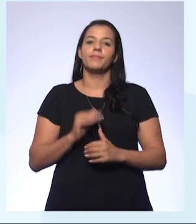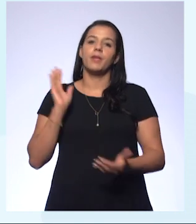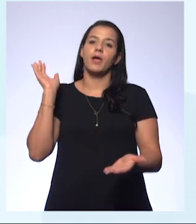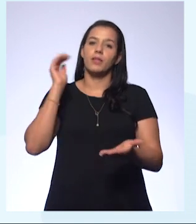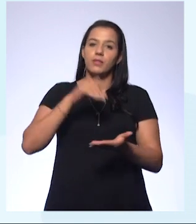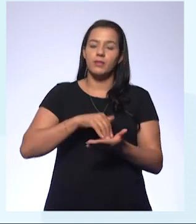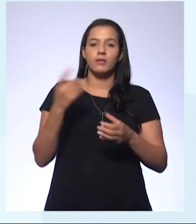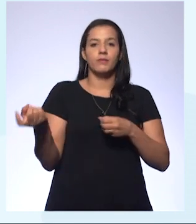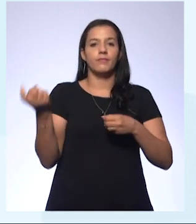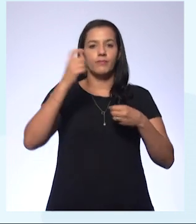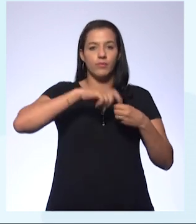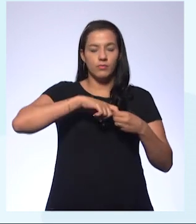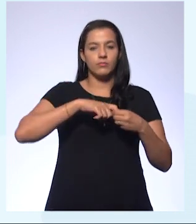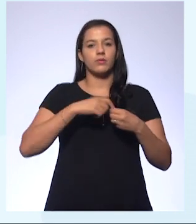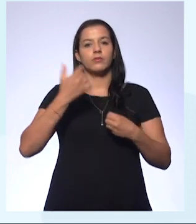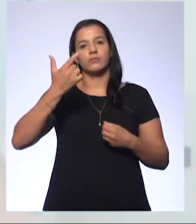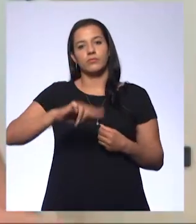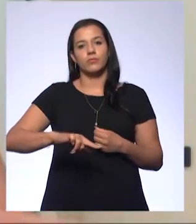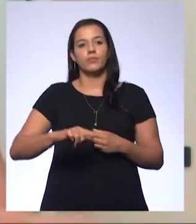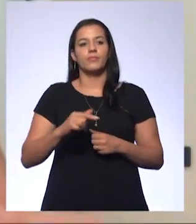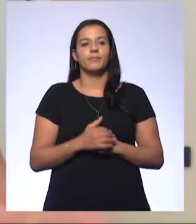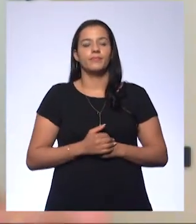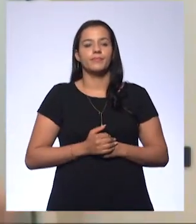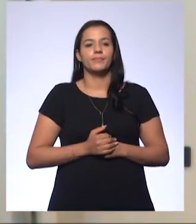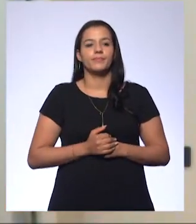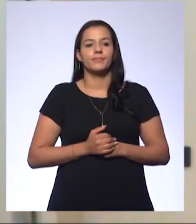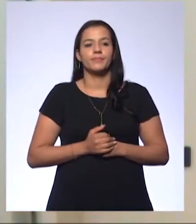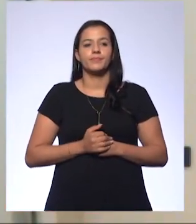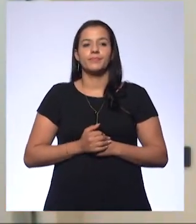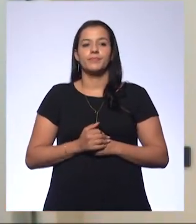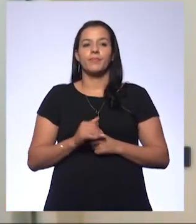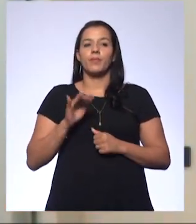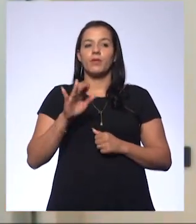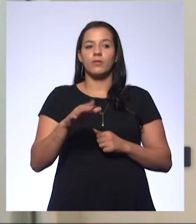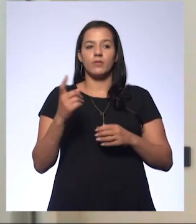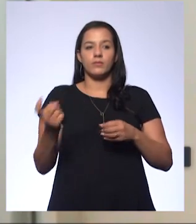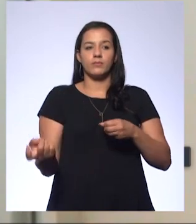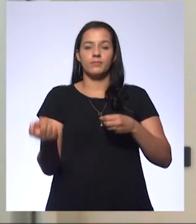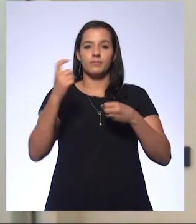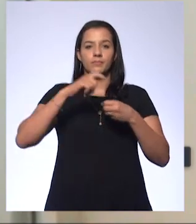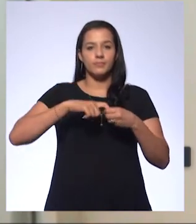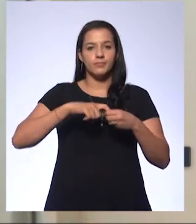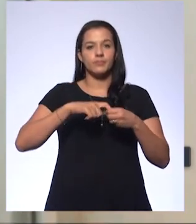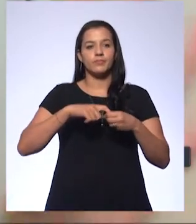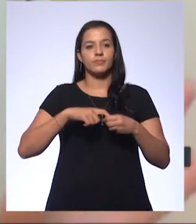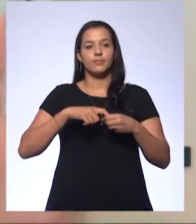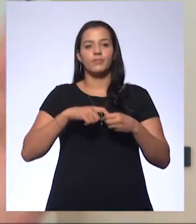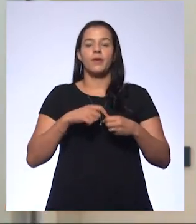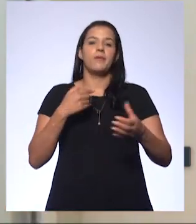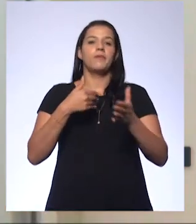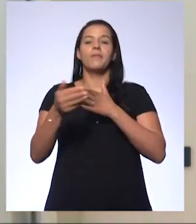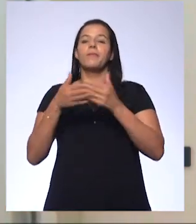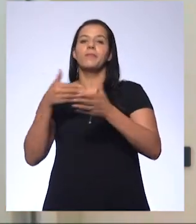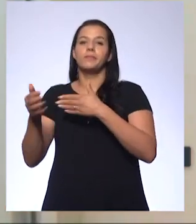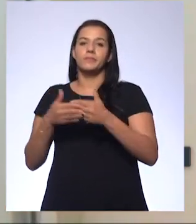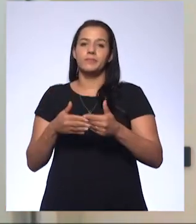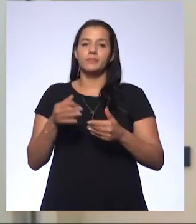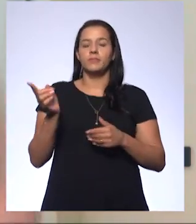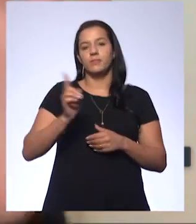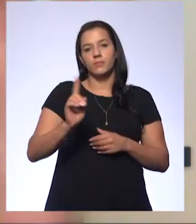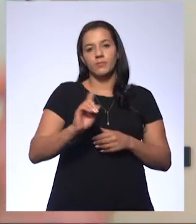nível que comporta a quantidade de energia que ele recebeu. Só que ele não vai ficar ali para sempre, ele vai perdendo essa